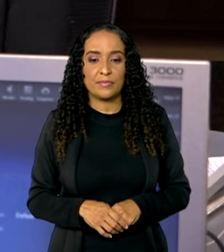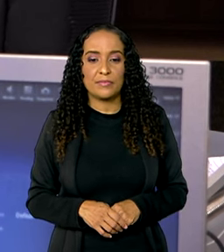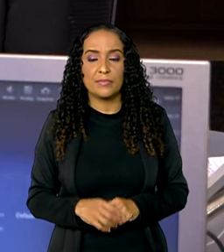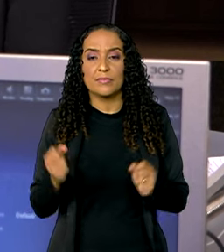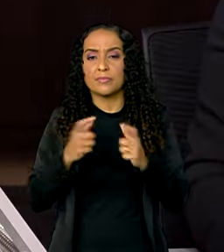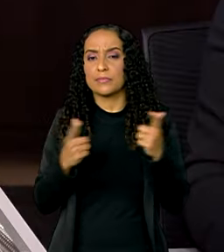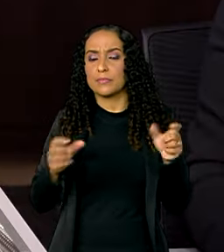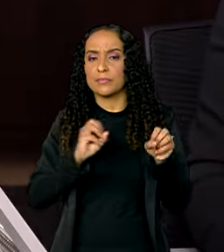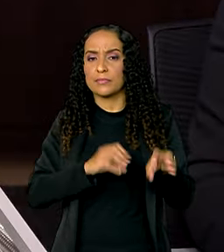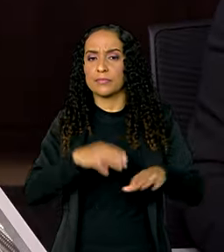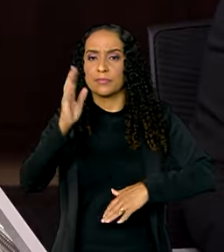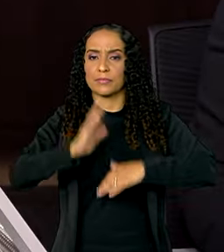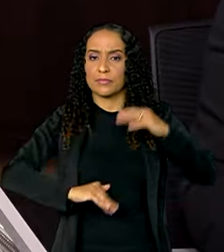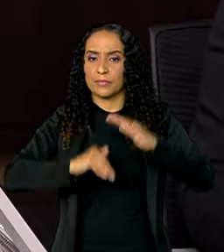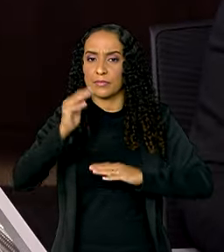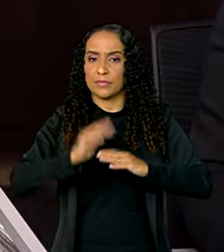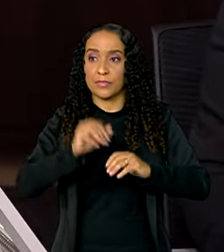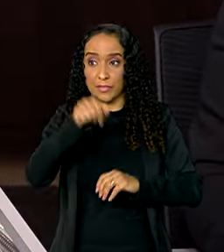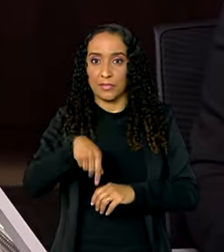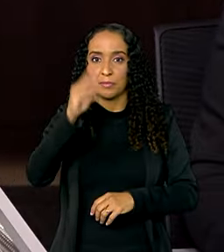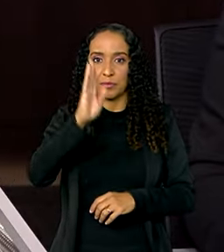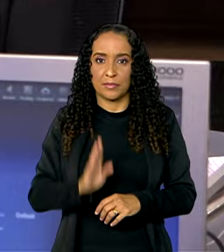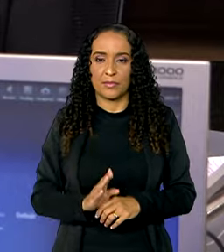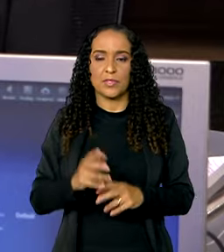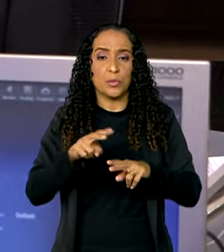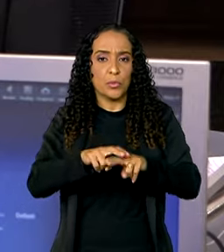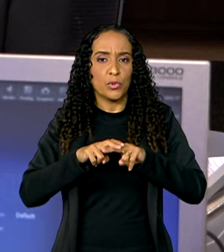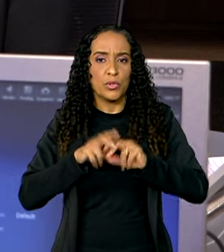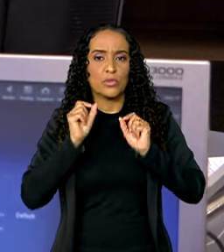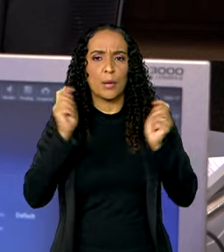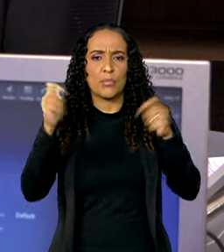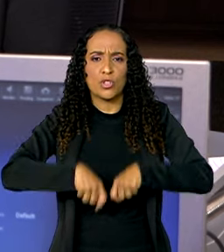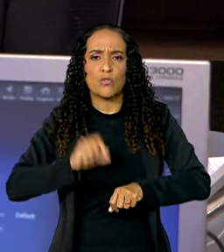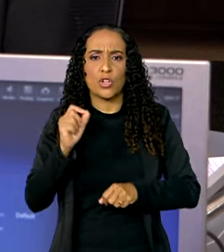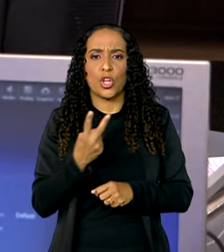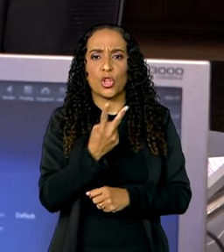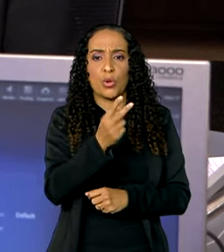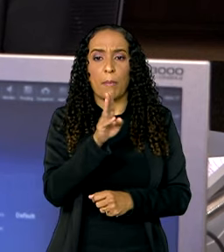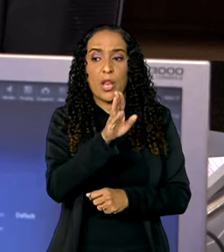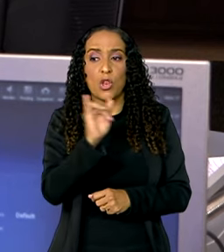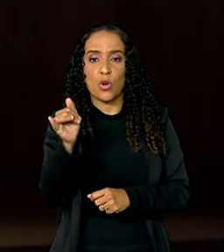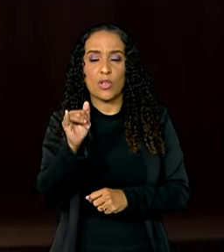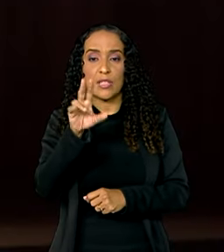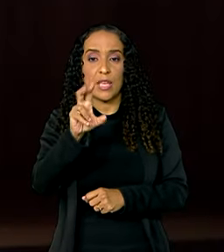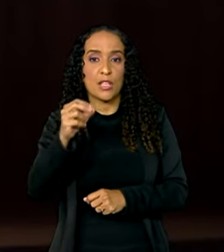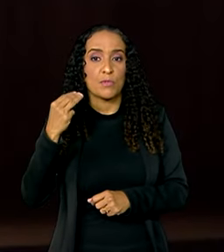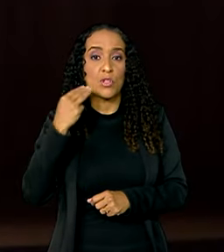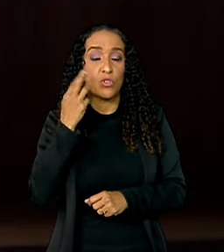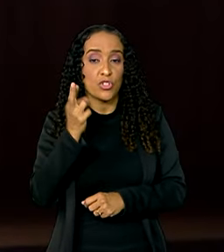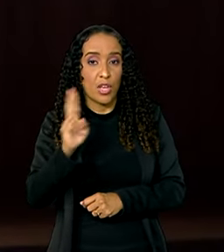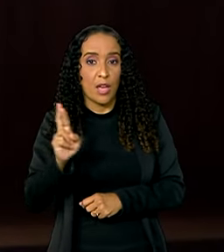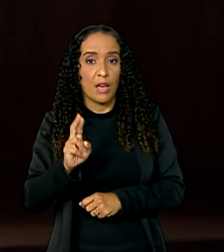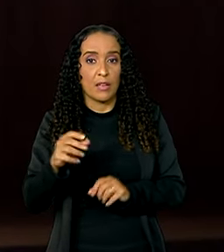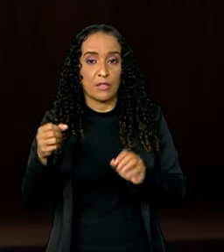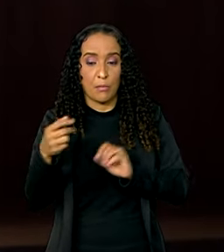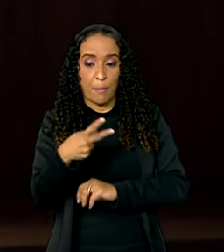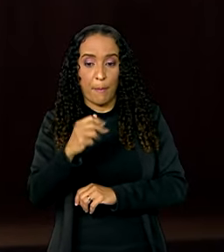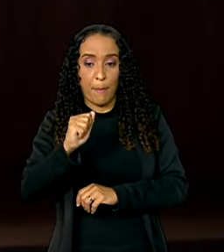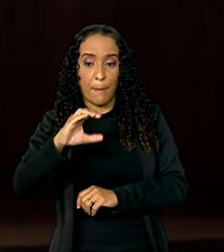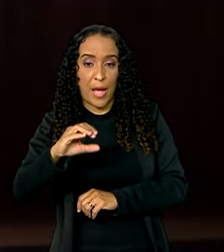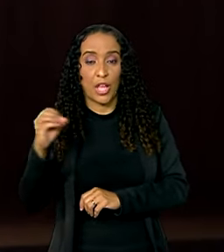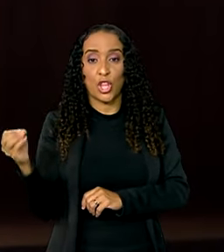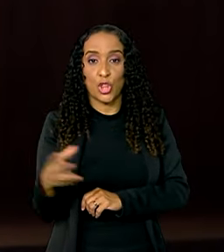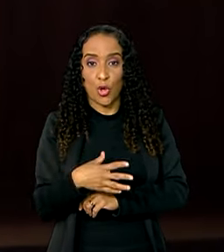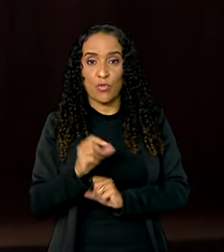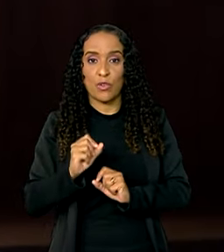ampliar a educação profissional no Brasil para isso estão previstos R bilhões meio deais do Novo Pack para